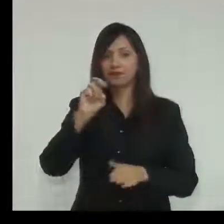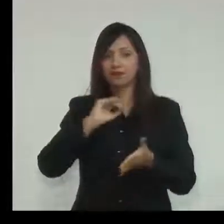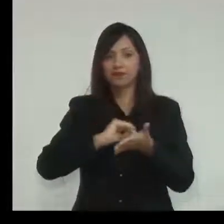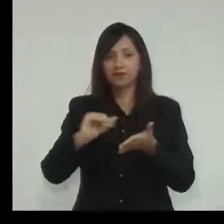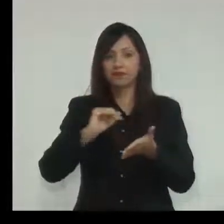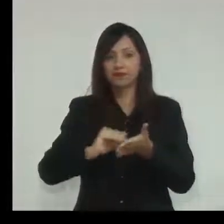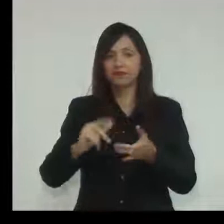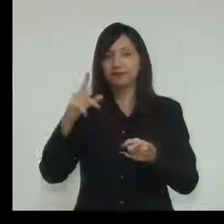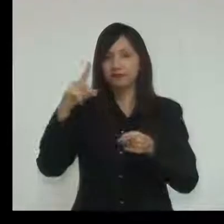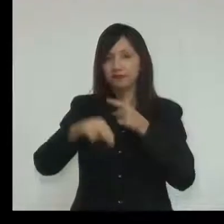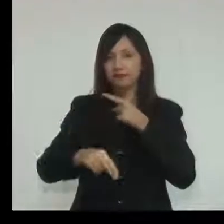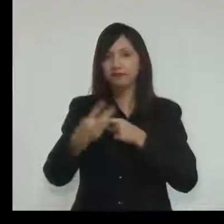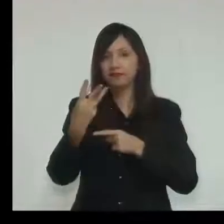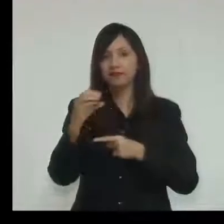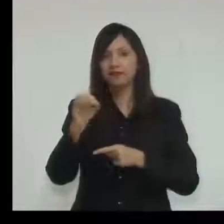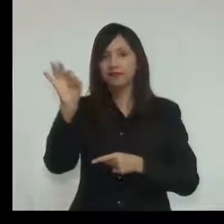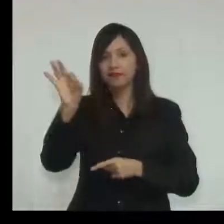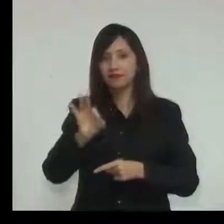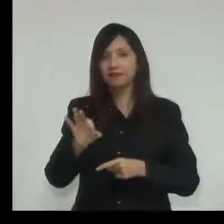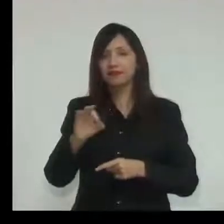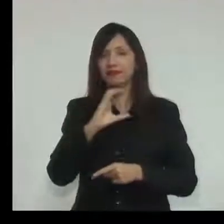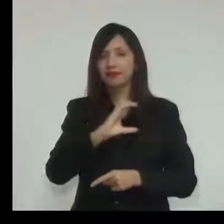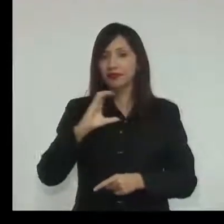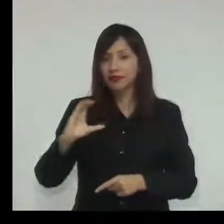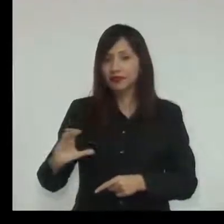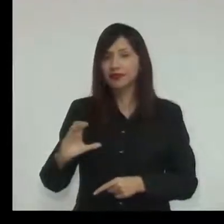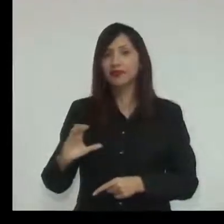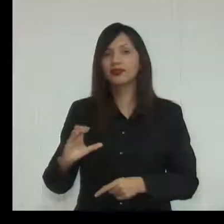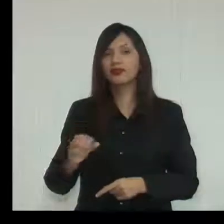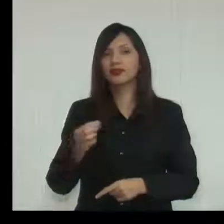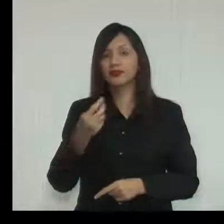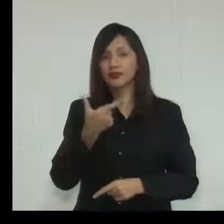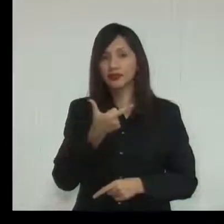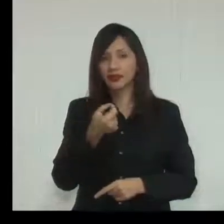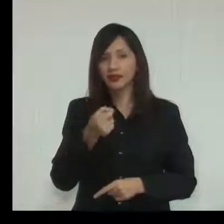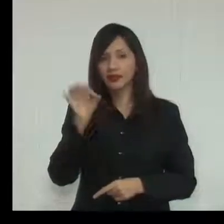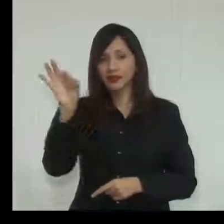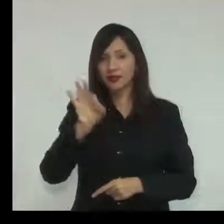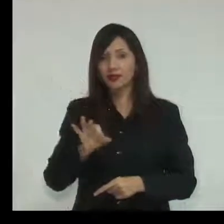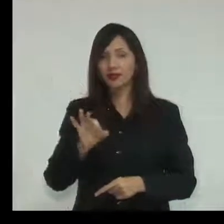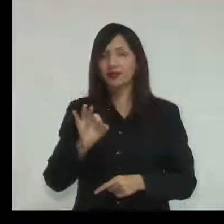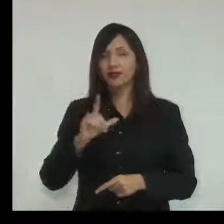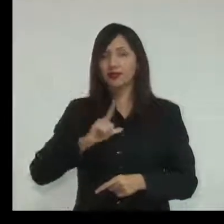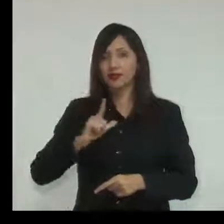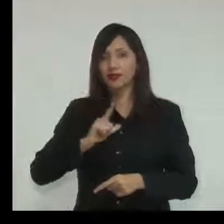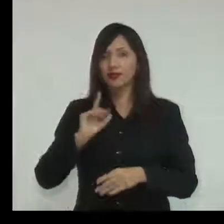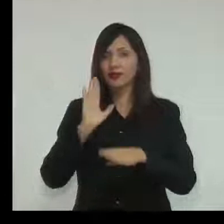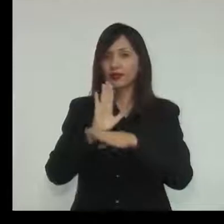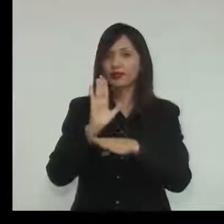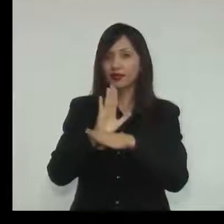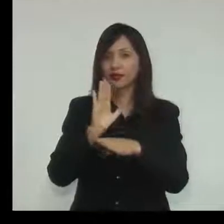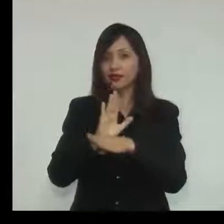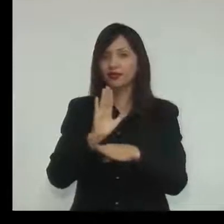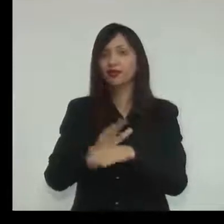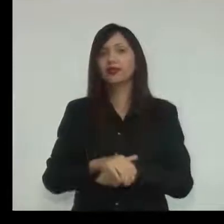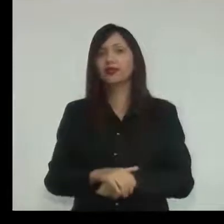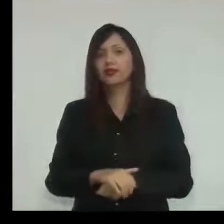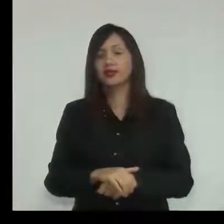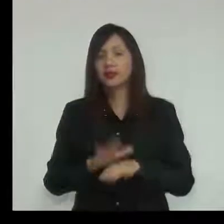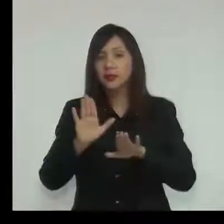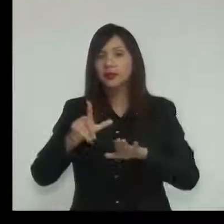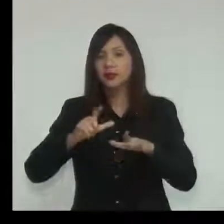lá 30% de comissionados e 20% de gratificados, e nesse período ele tem aumentado o